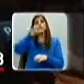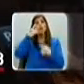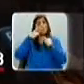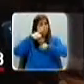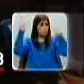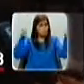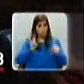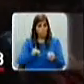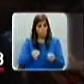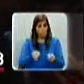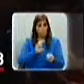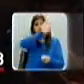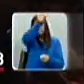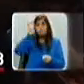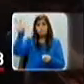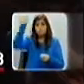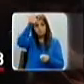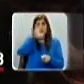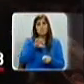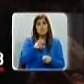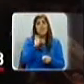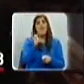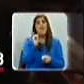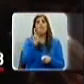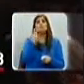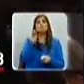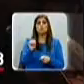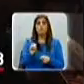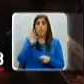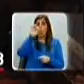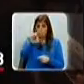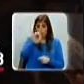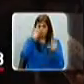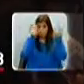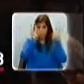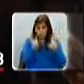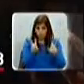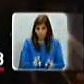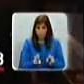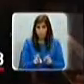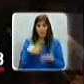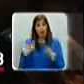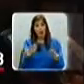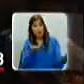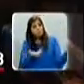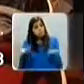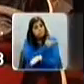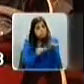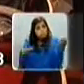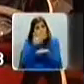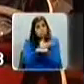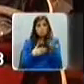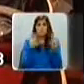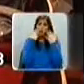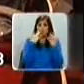públicos. Estão distribuídos por 8 eixos temáticos. Inicia-se agora o processo natural de discussão com a CIME.